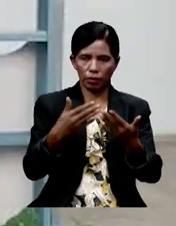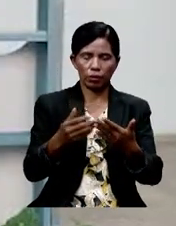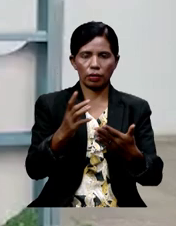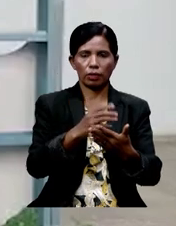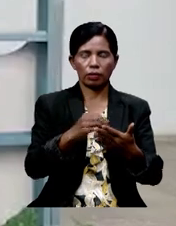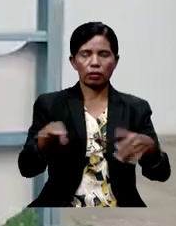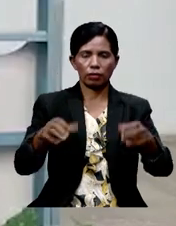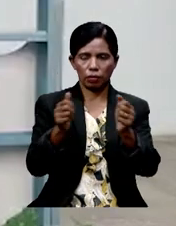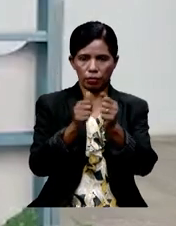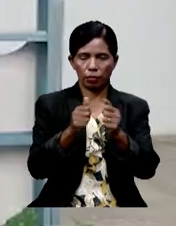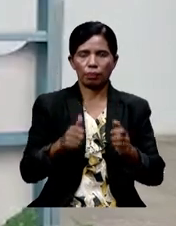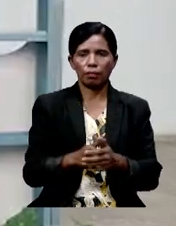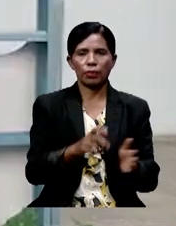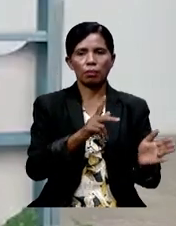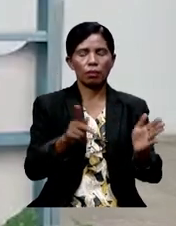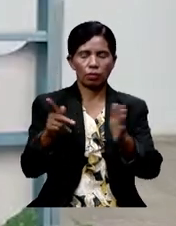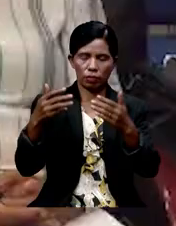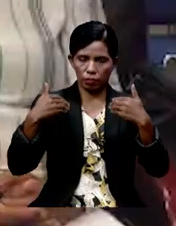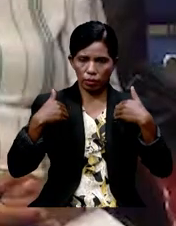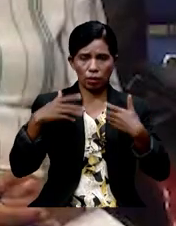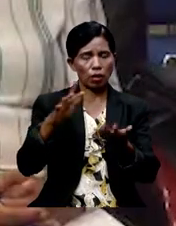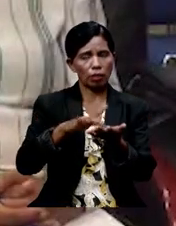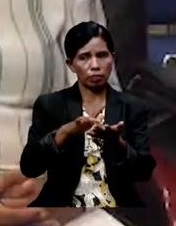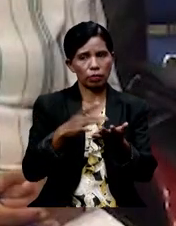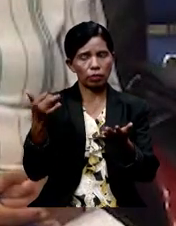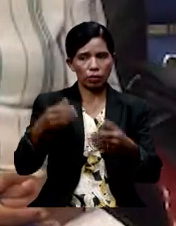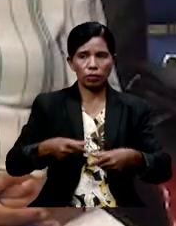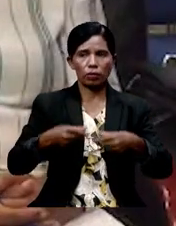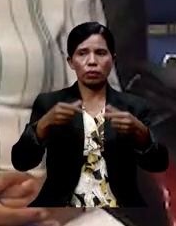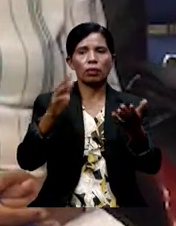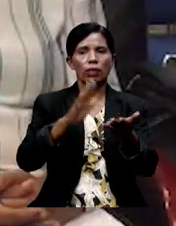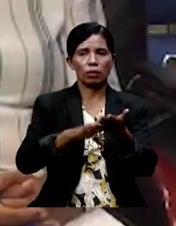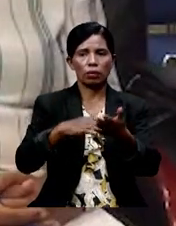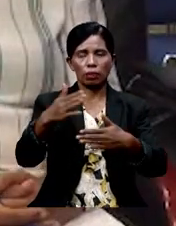filial Siramos Tur plano nebe iha ai moruk sirane se distribui ba escola